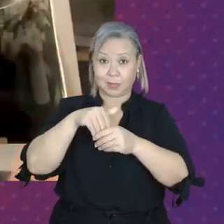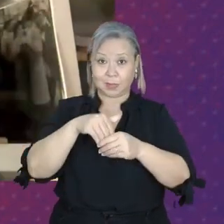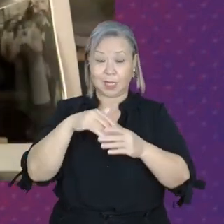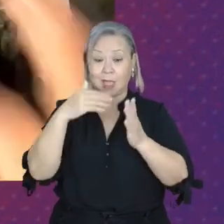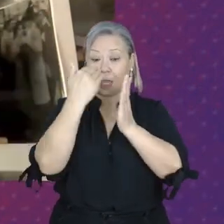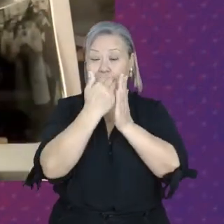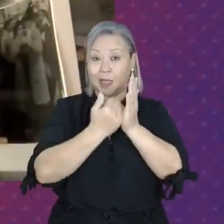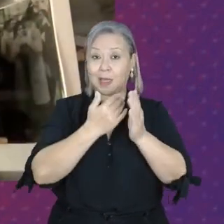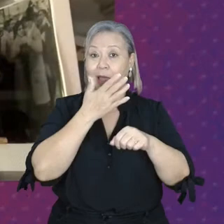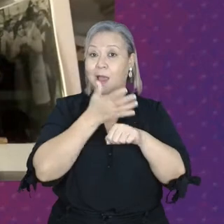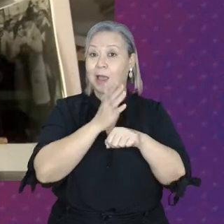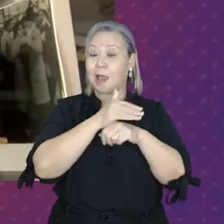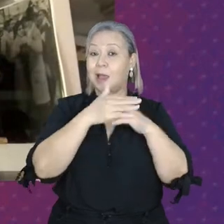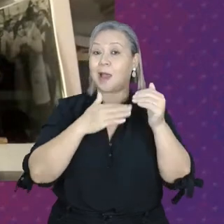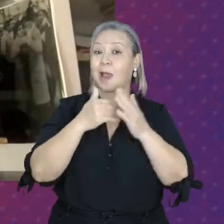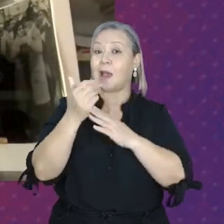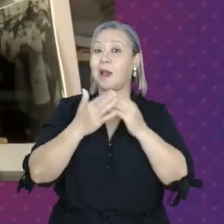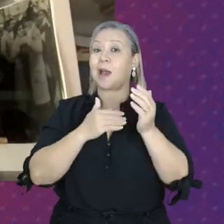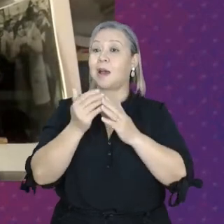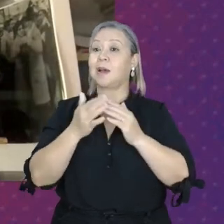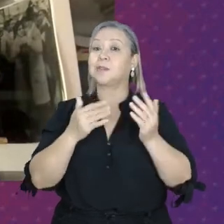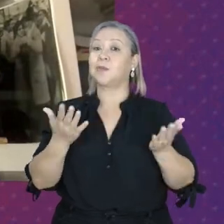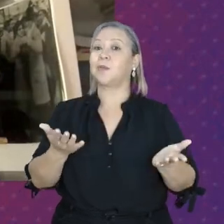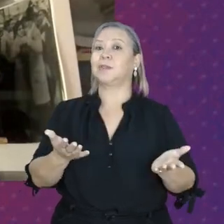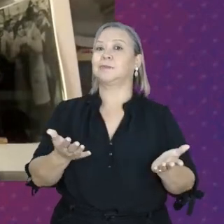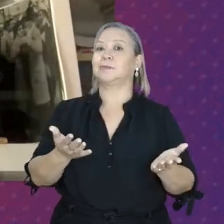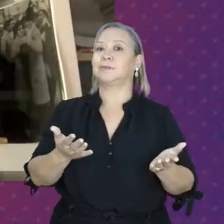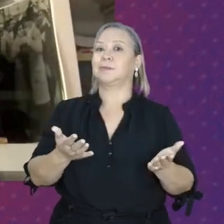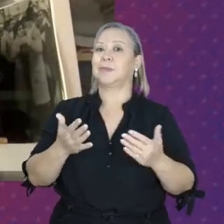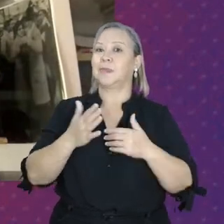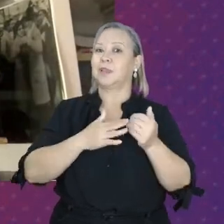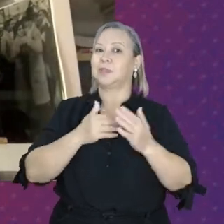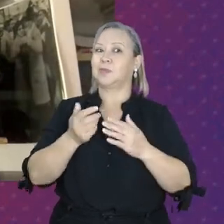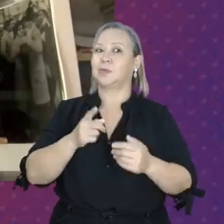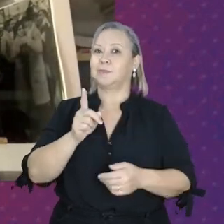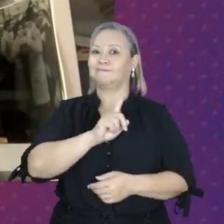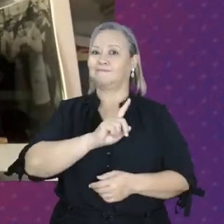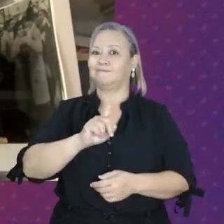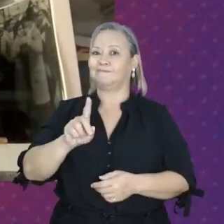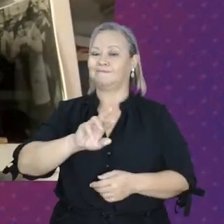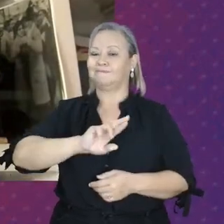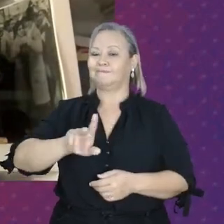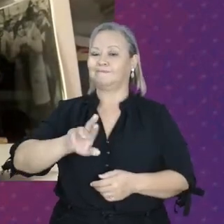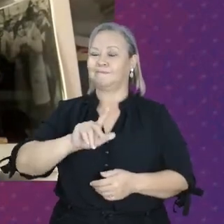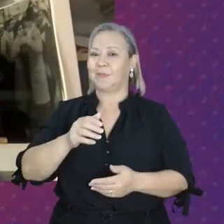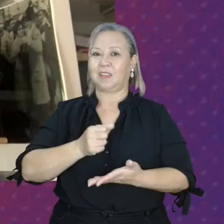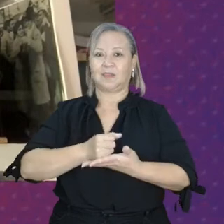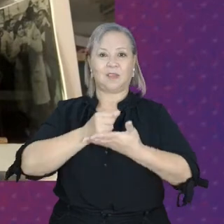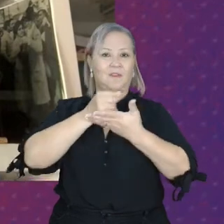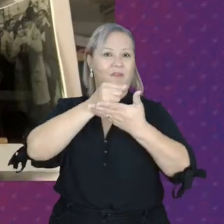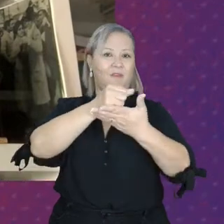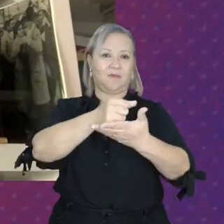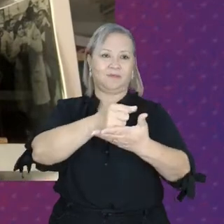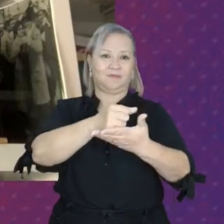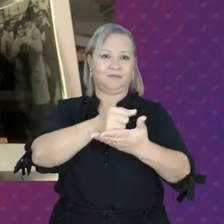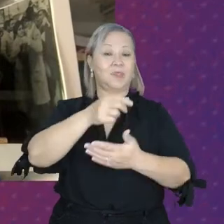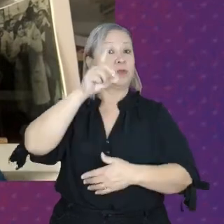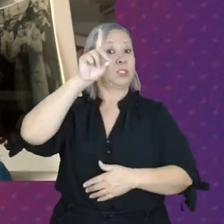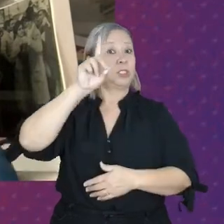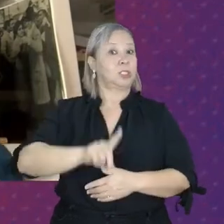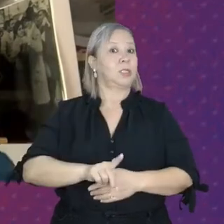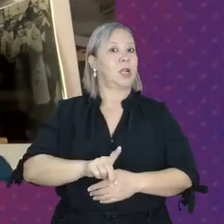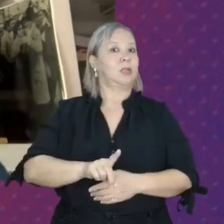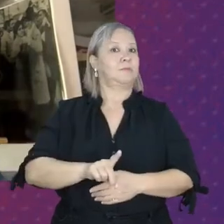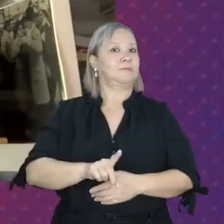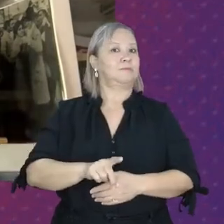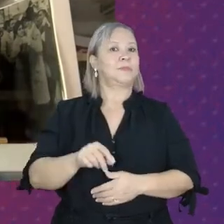medidas, ações, obras que não são, eu volto a dizer, não são favores, são direitos. E usam isso como